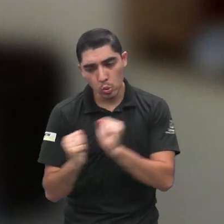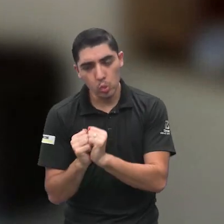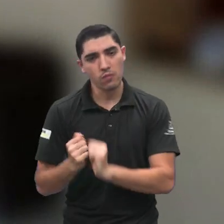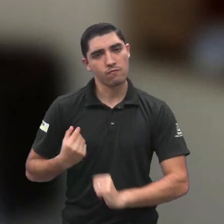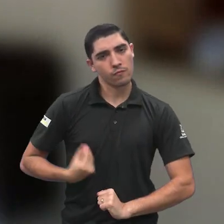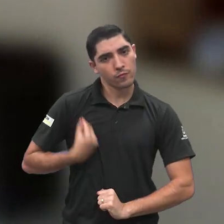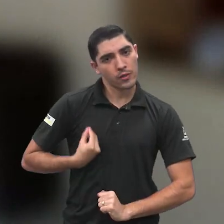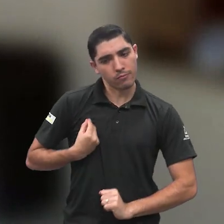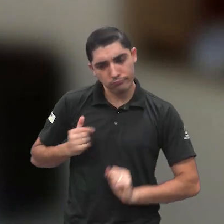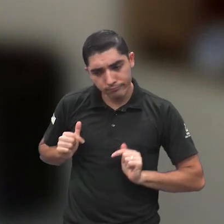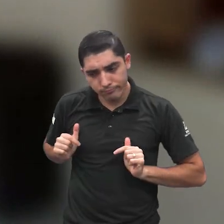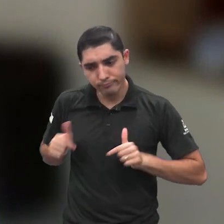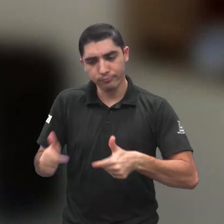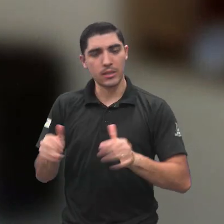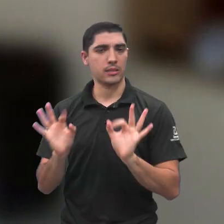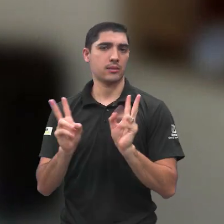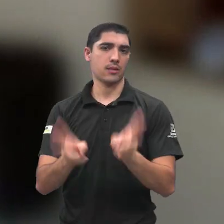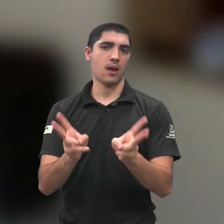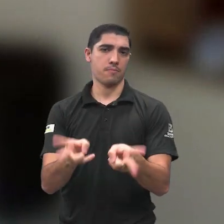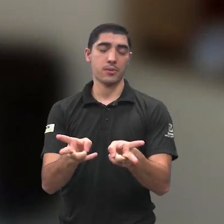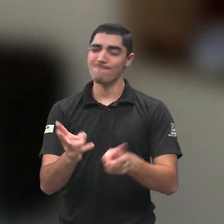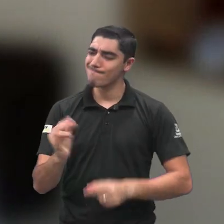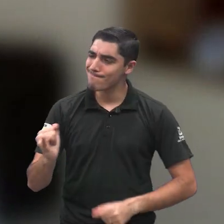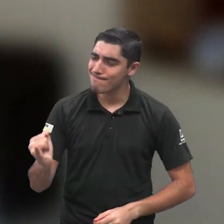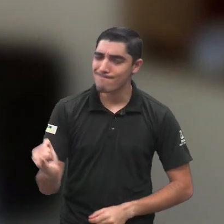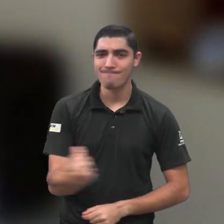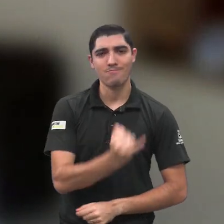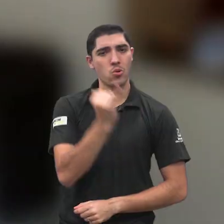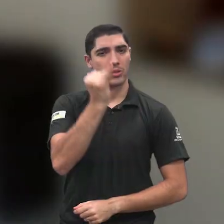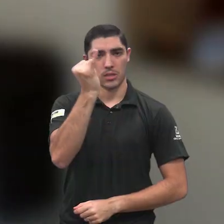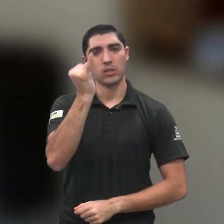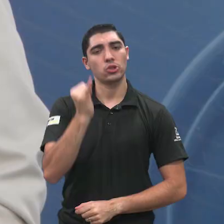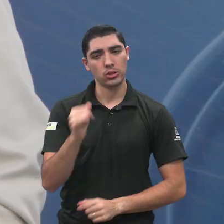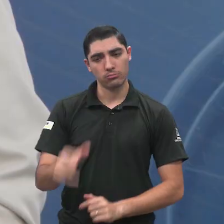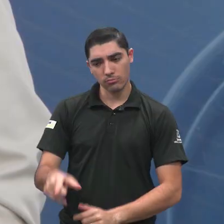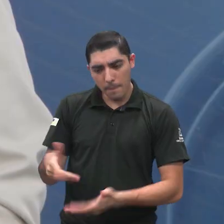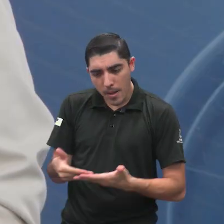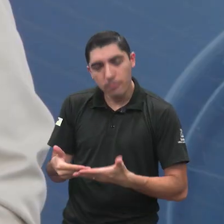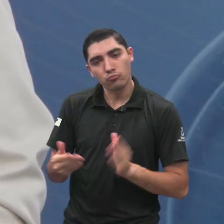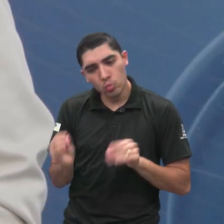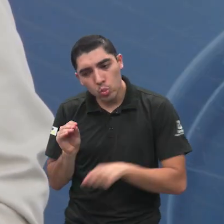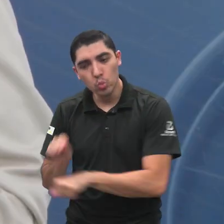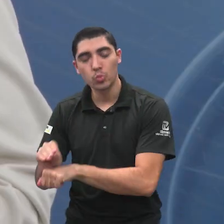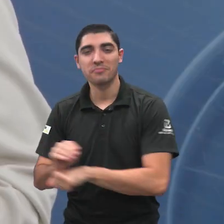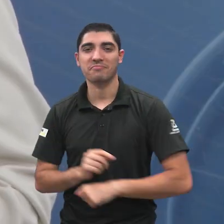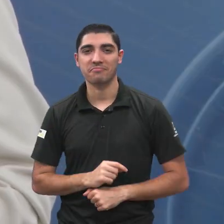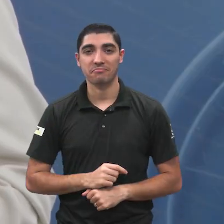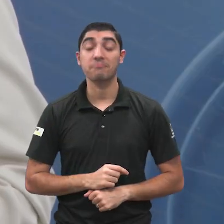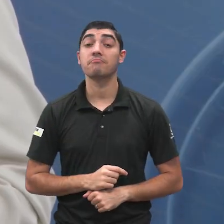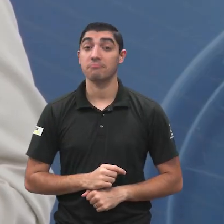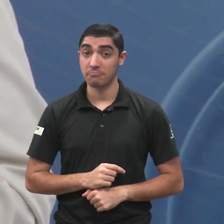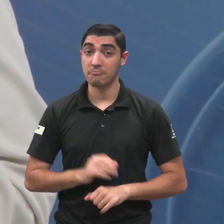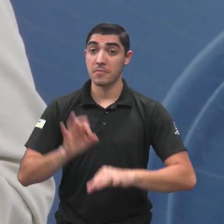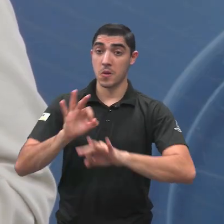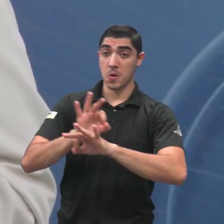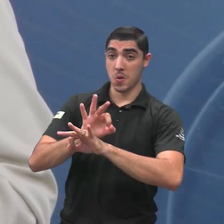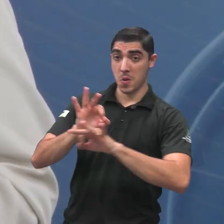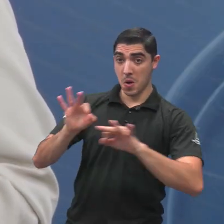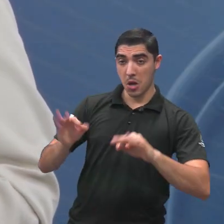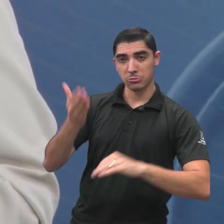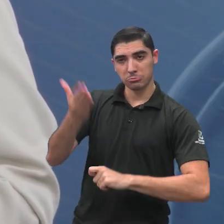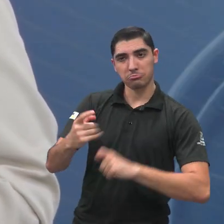fazer presente. Isso é muito importante desde cedo para os bebês. Excelente, doutor Jorge. Muito